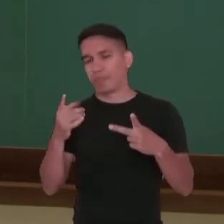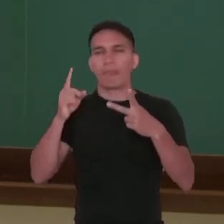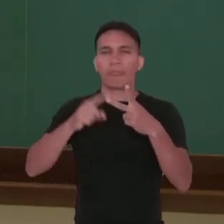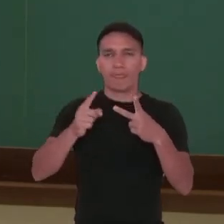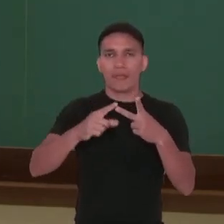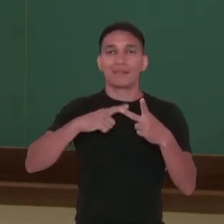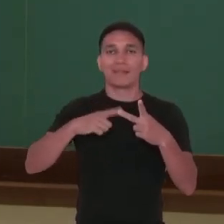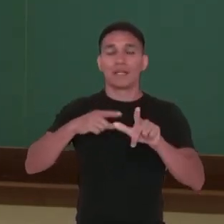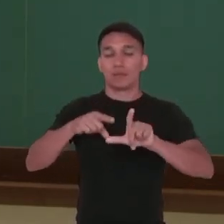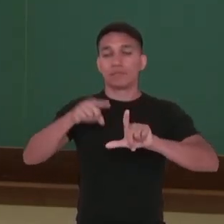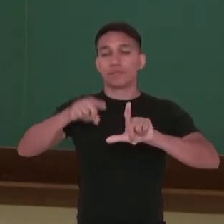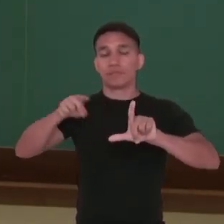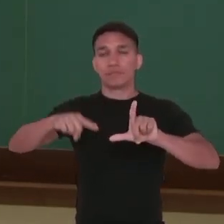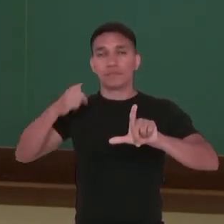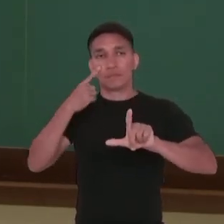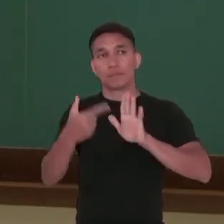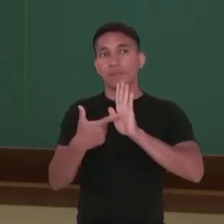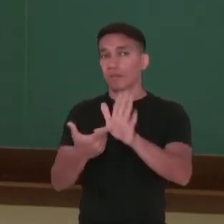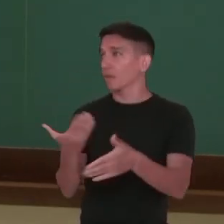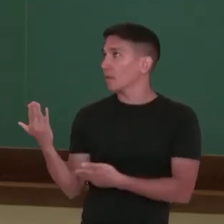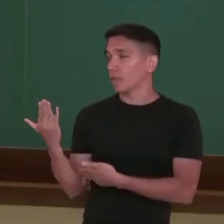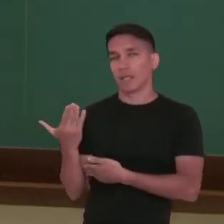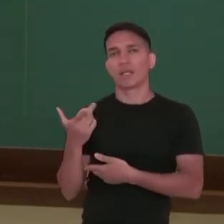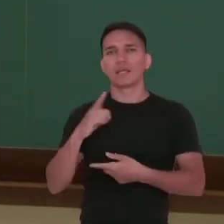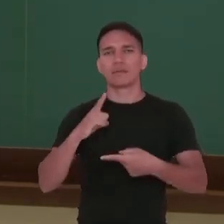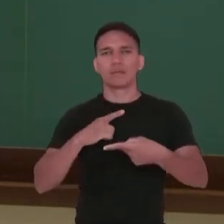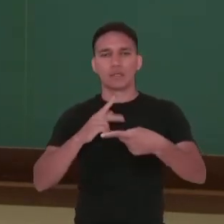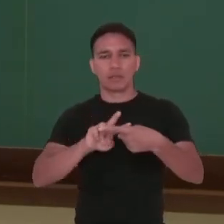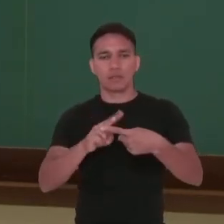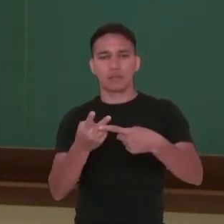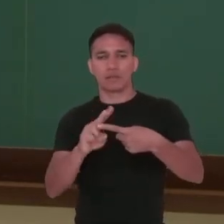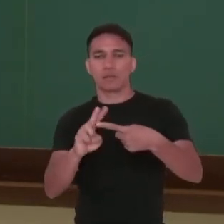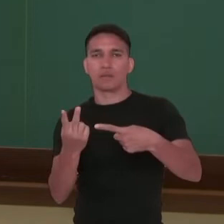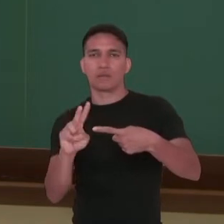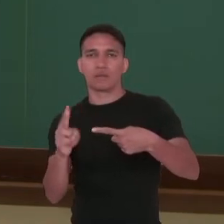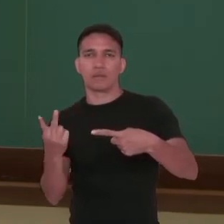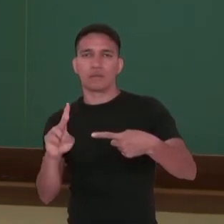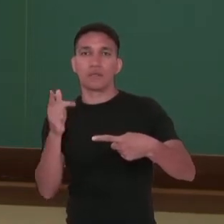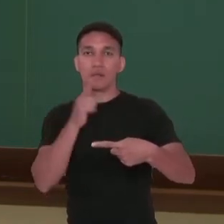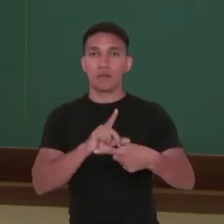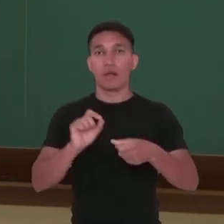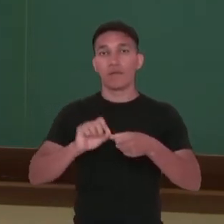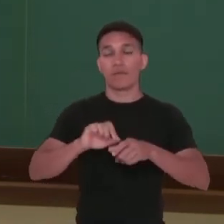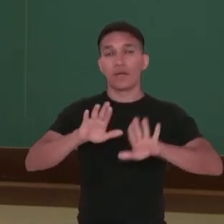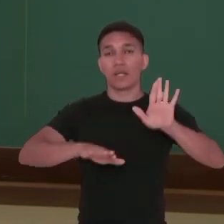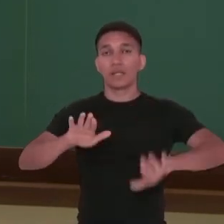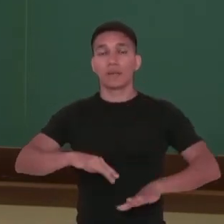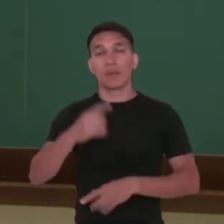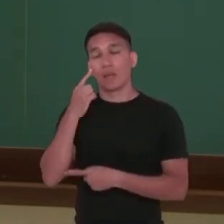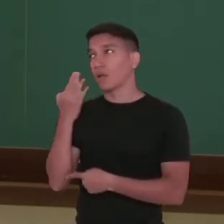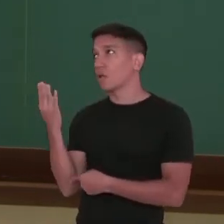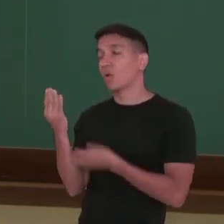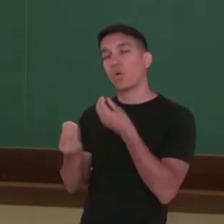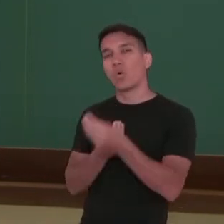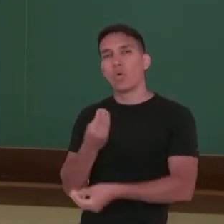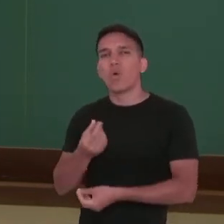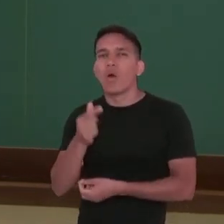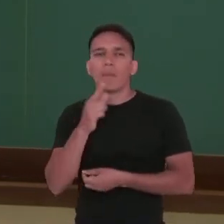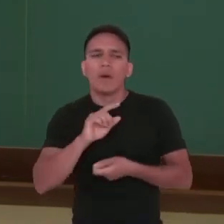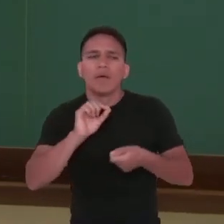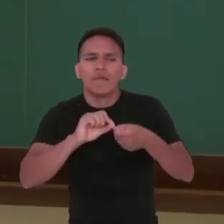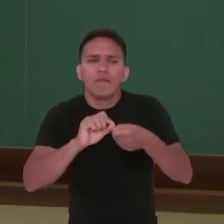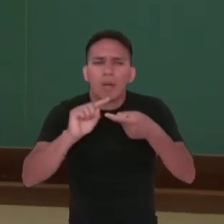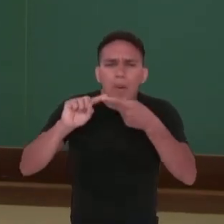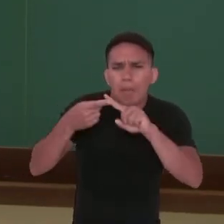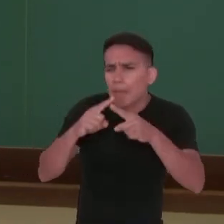a escala gráfica. Consiste em barra, uma barra graduada, de onde dessa barra eu vou tirar aí as